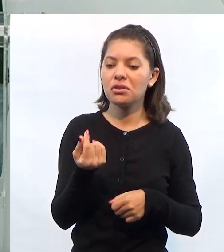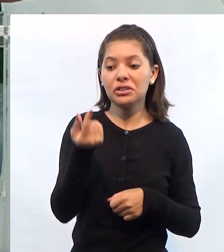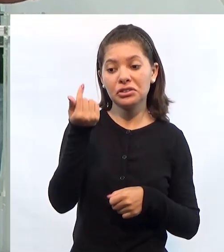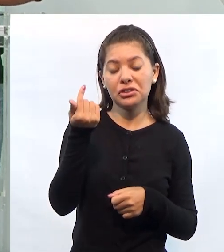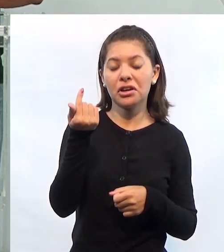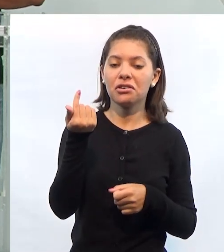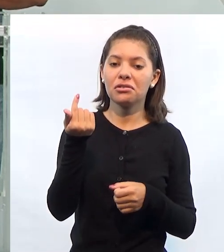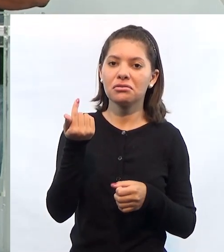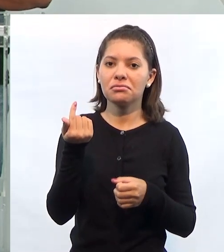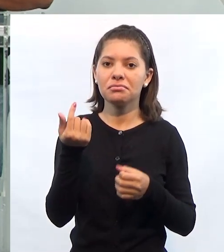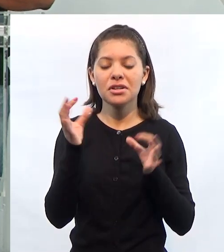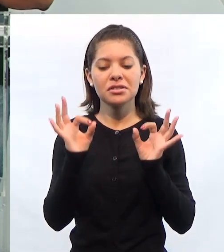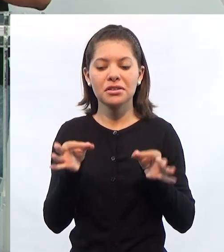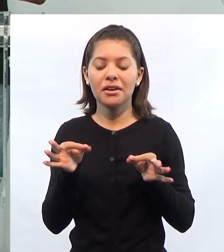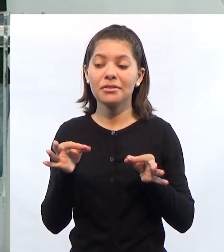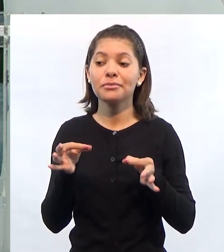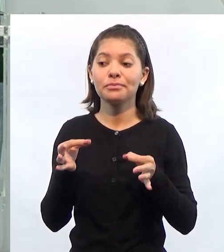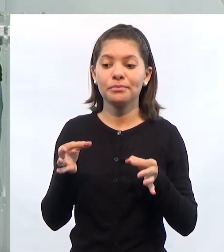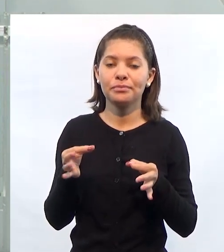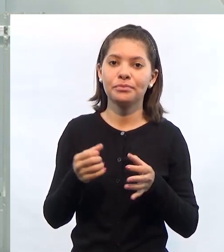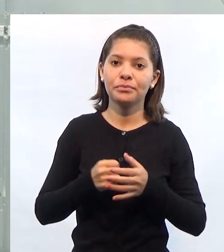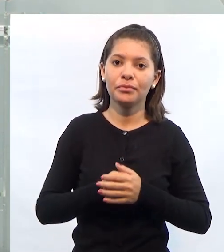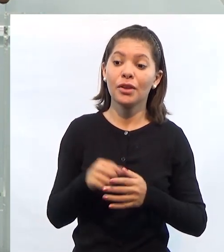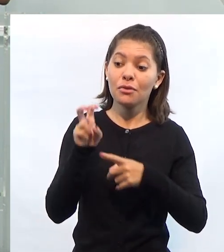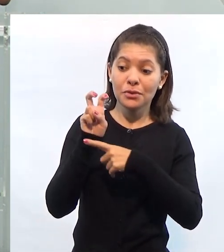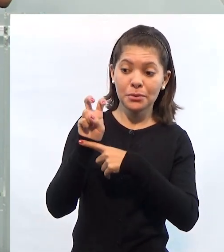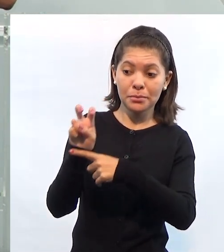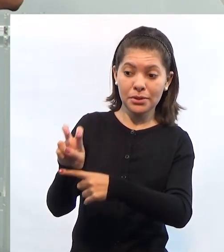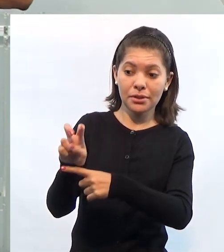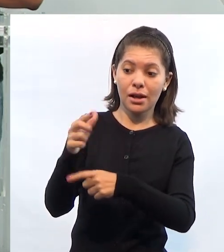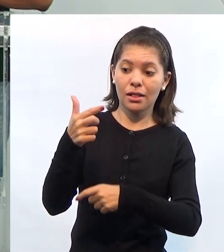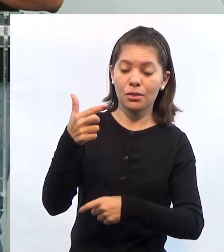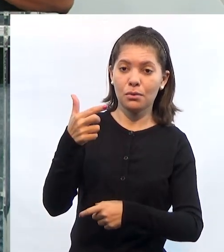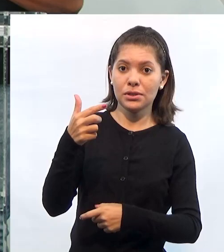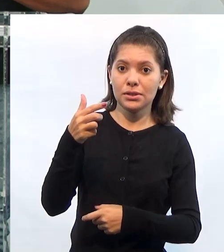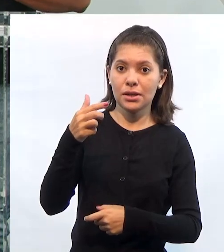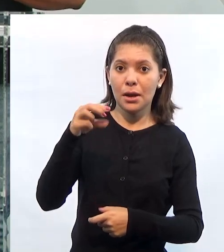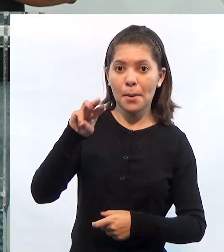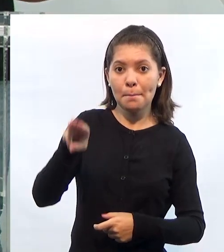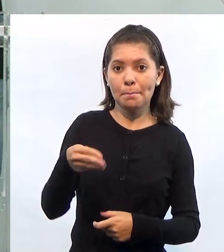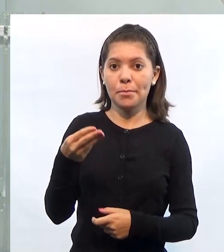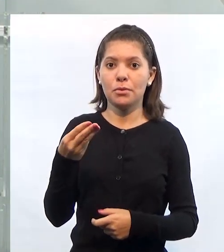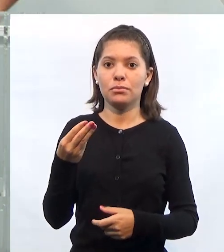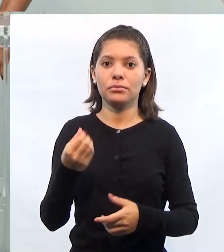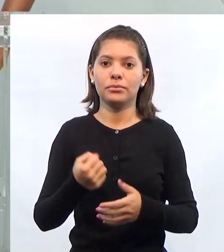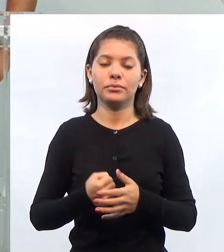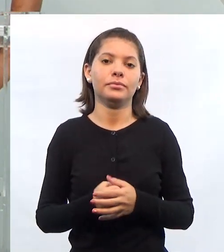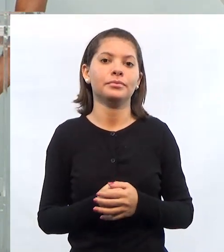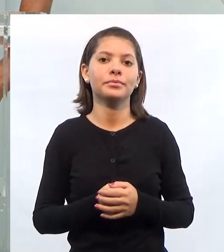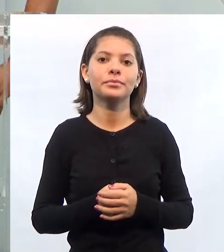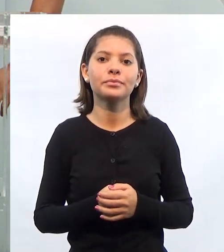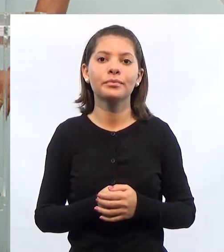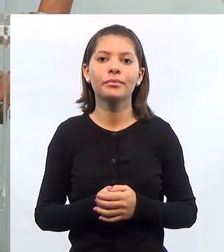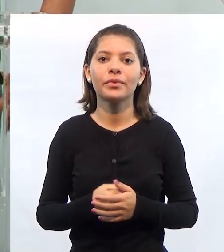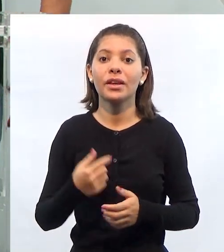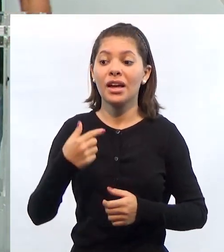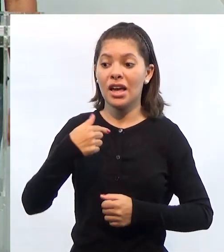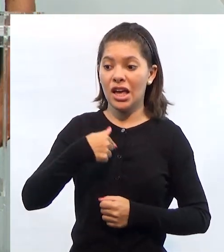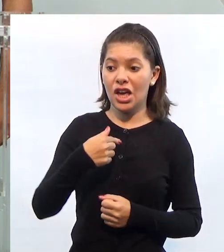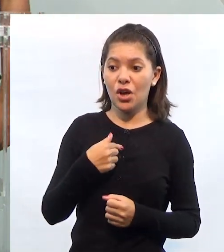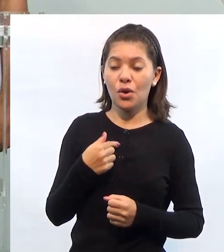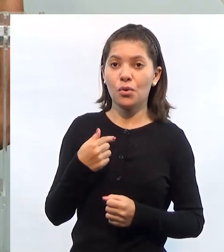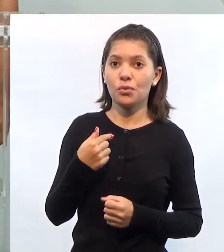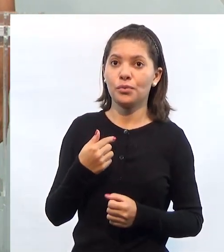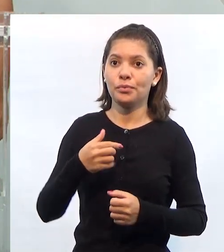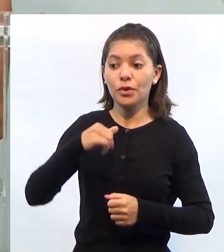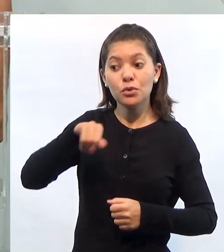paga as contas em dias, então eu vou te emprestar esses R$2.000. Só que, olha, eu vou te